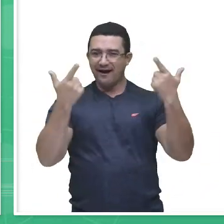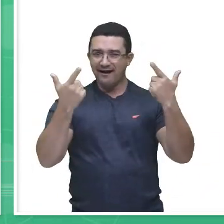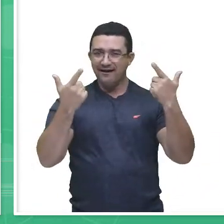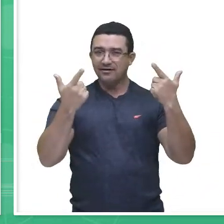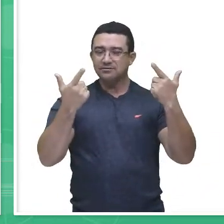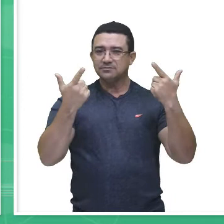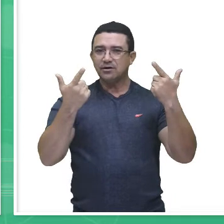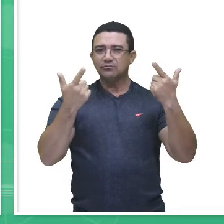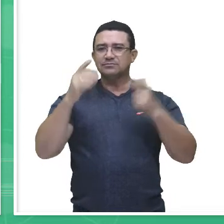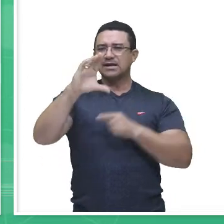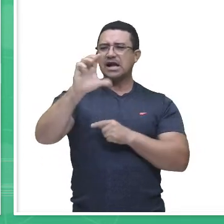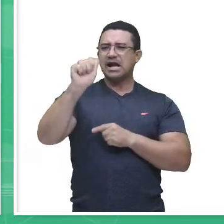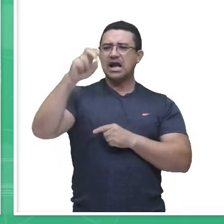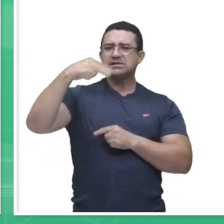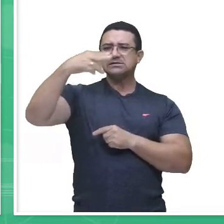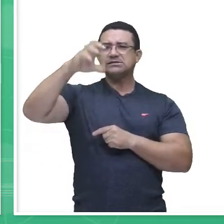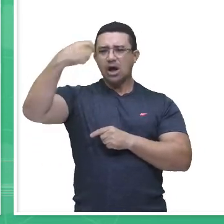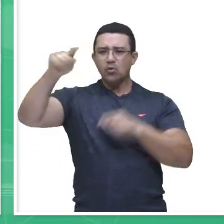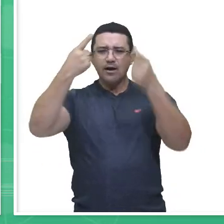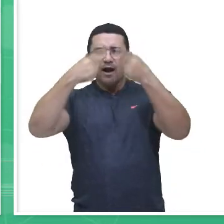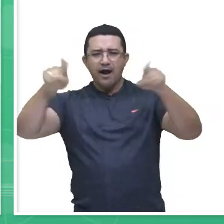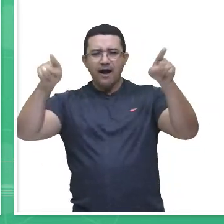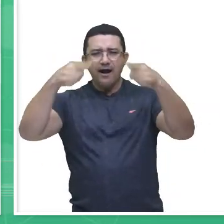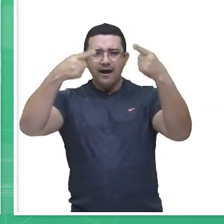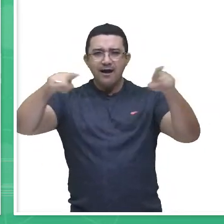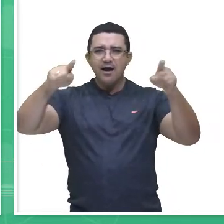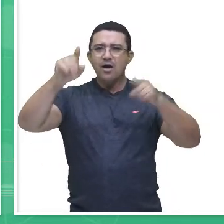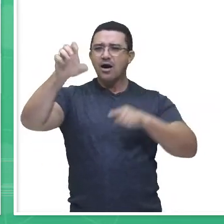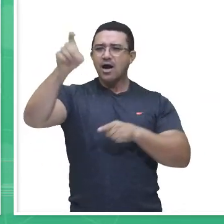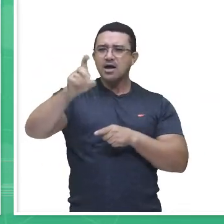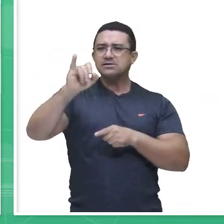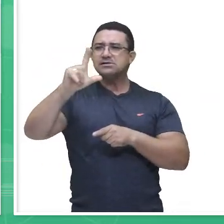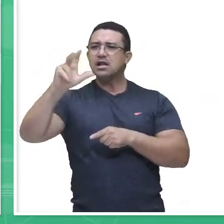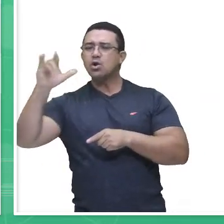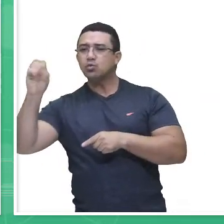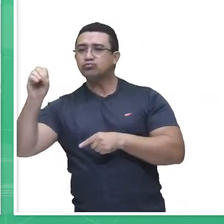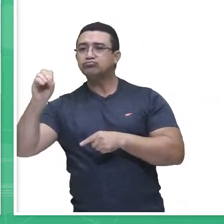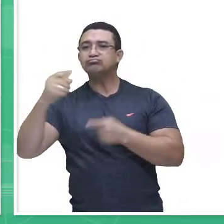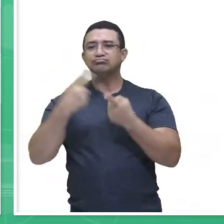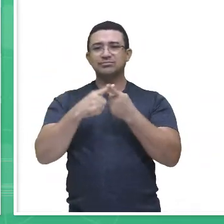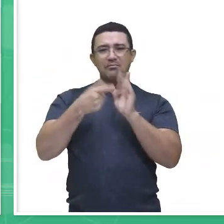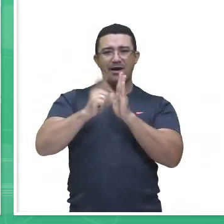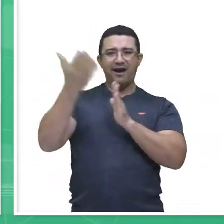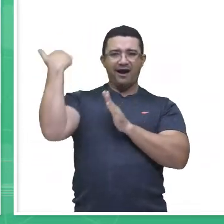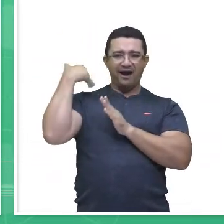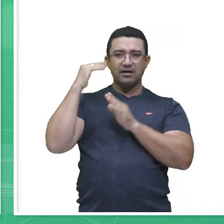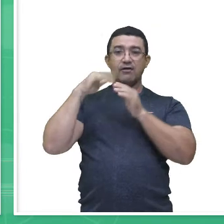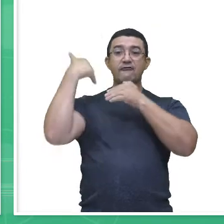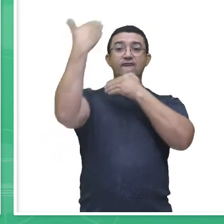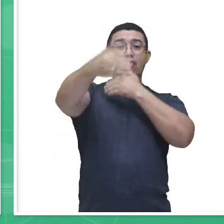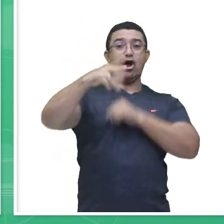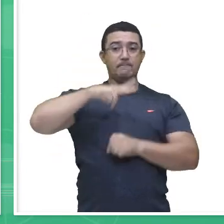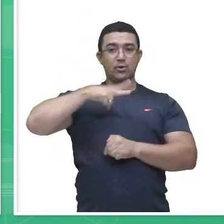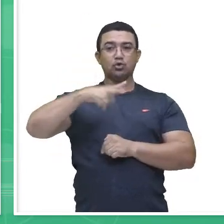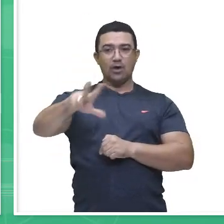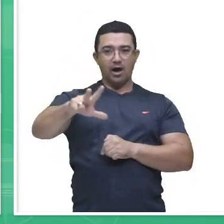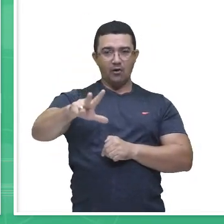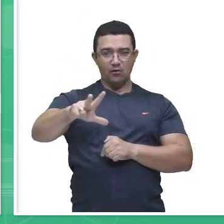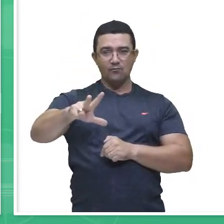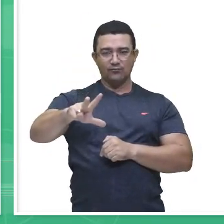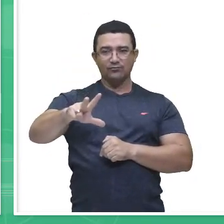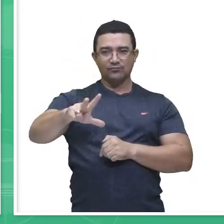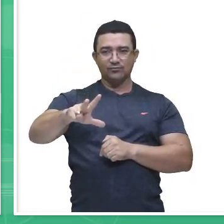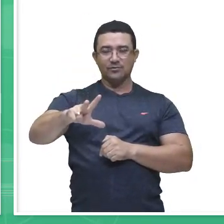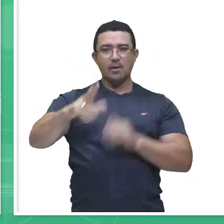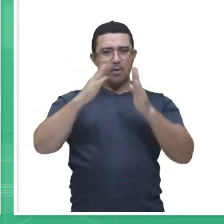seja, aquele eu lírico que está fora da sua nação, está exilado, foi retirado da sua nação. E observem o que